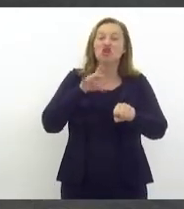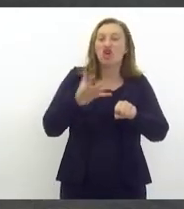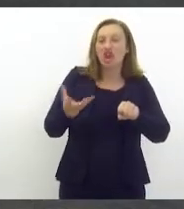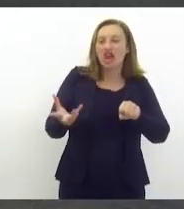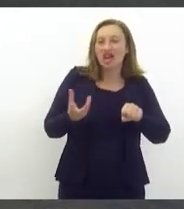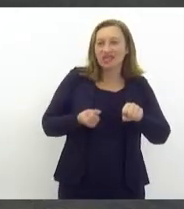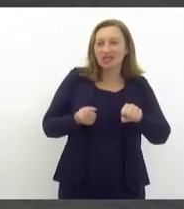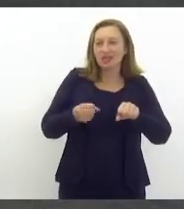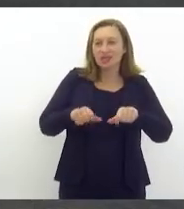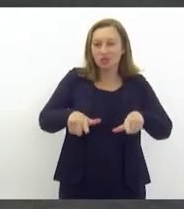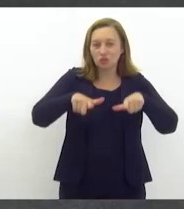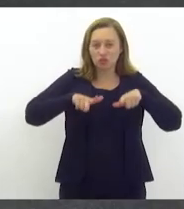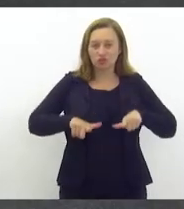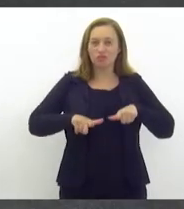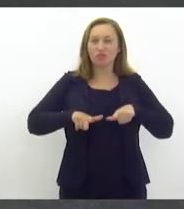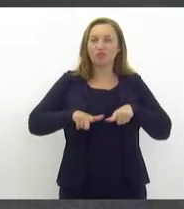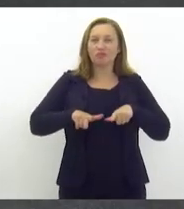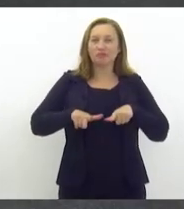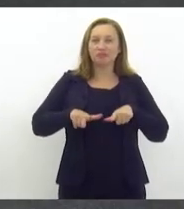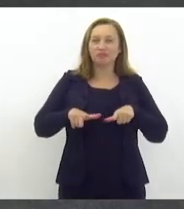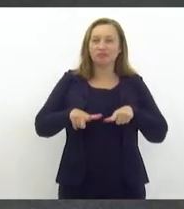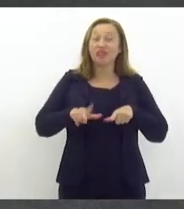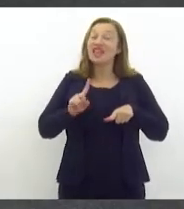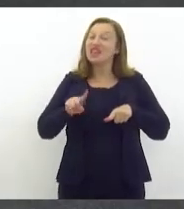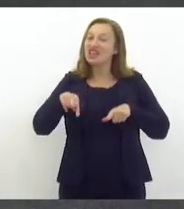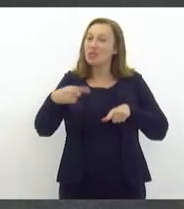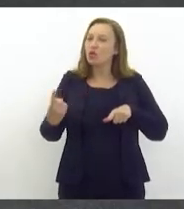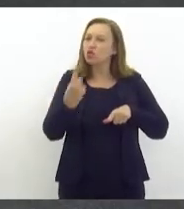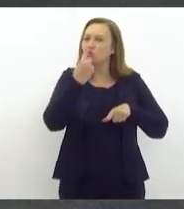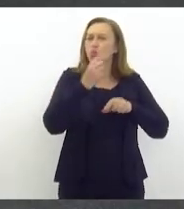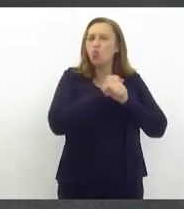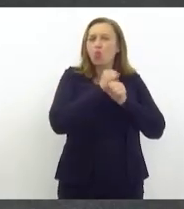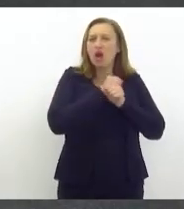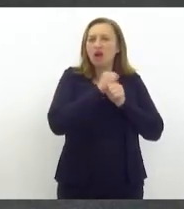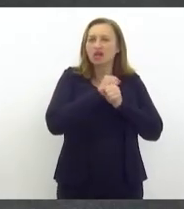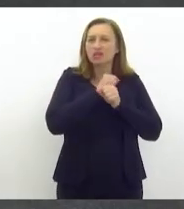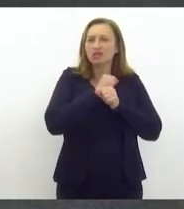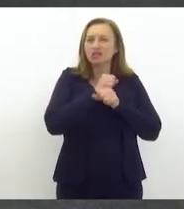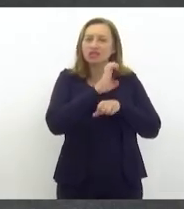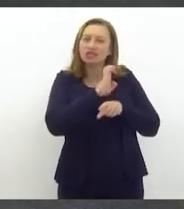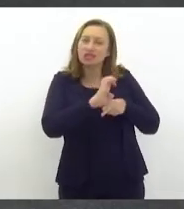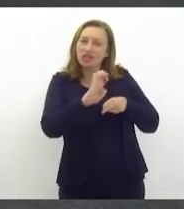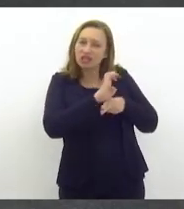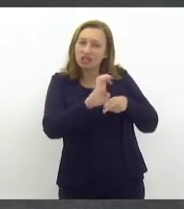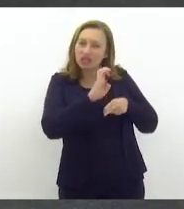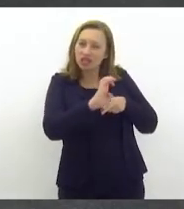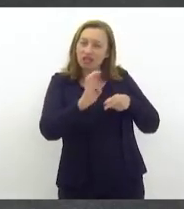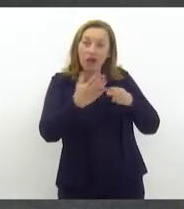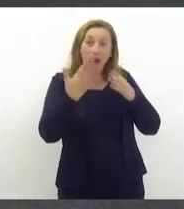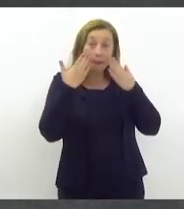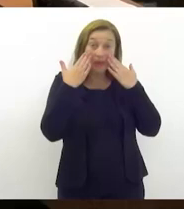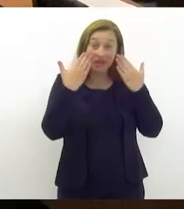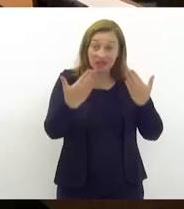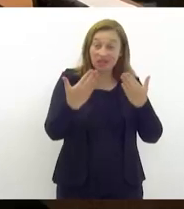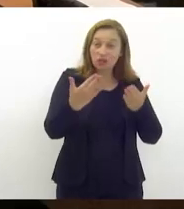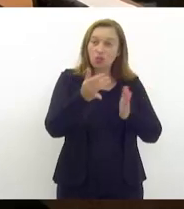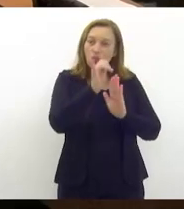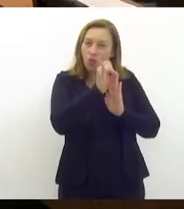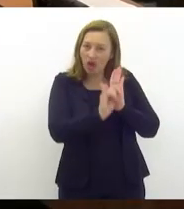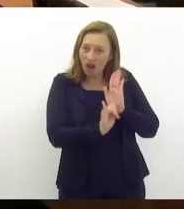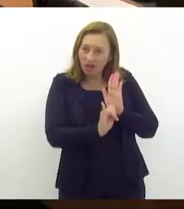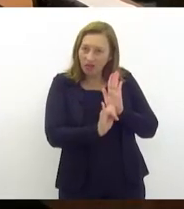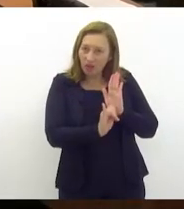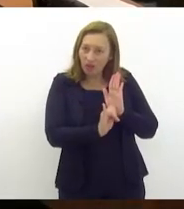recebia o diploma depois de 1 ano de estágio, apresentando o relatório,